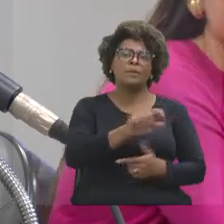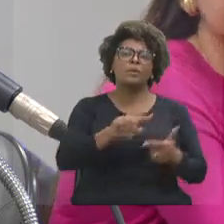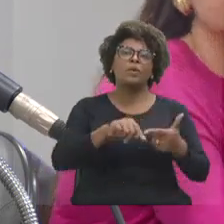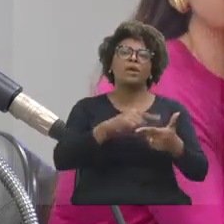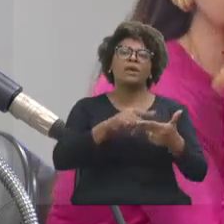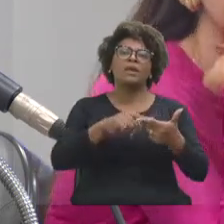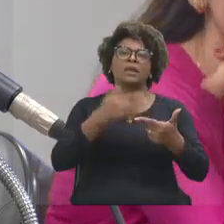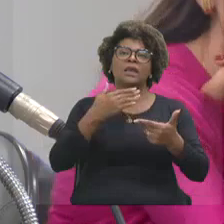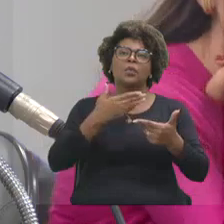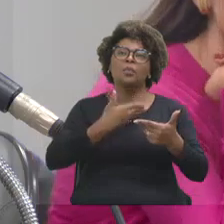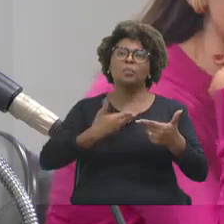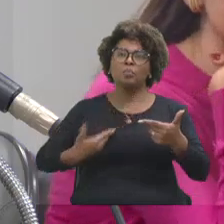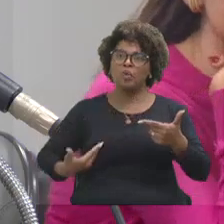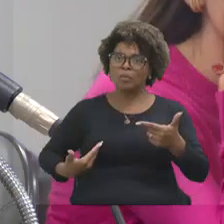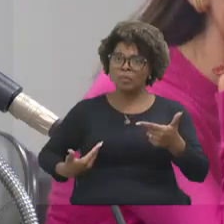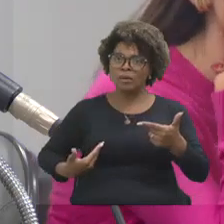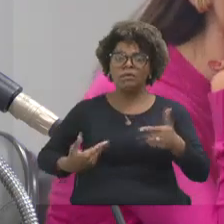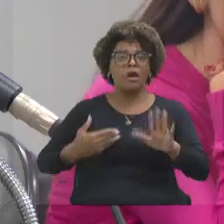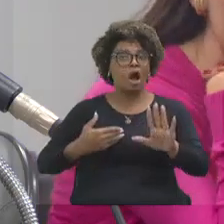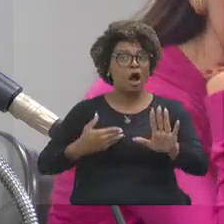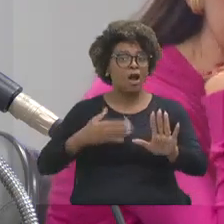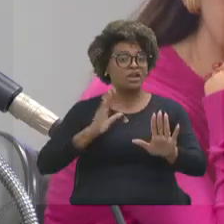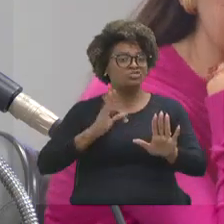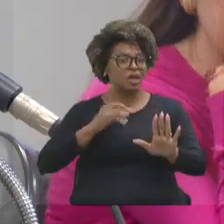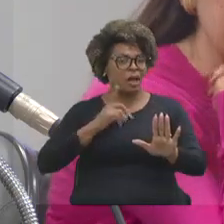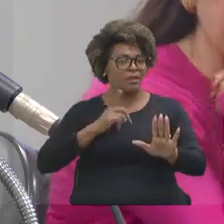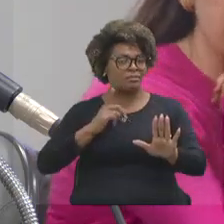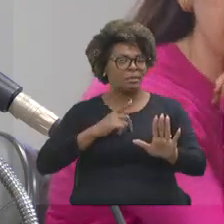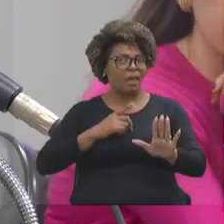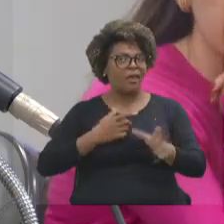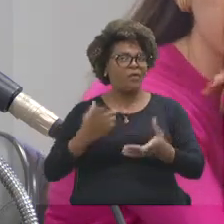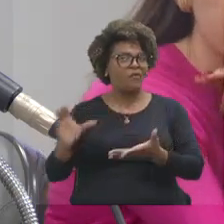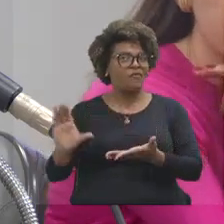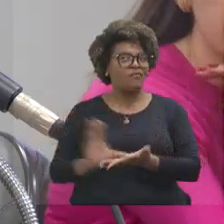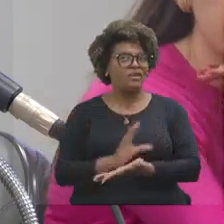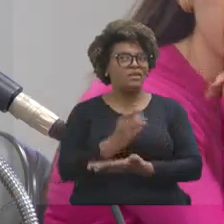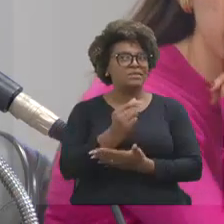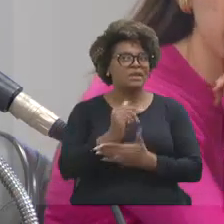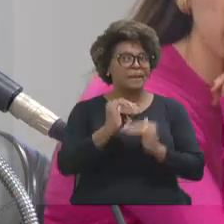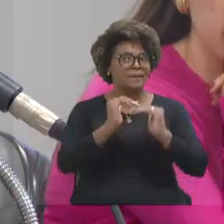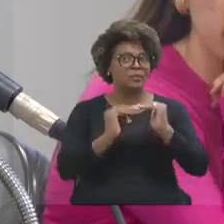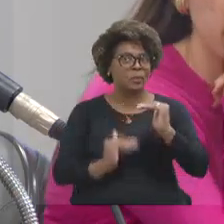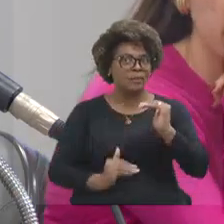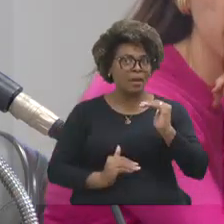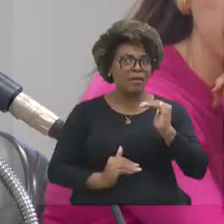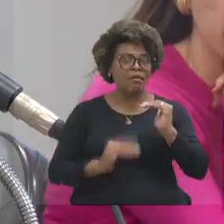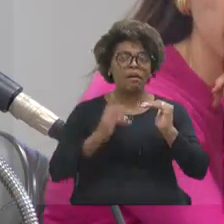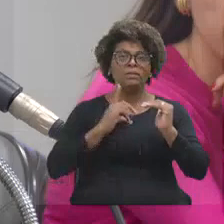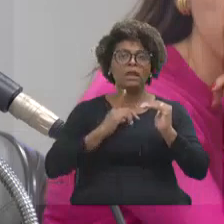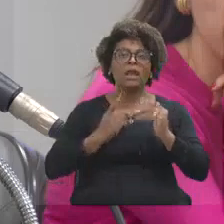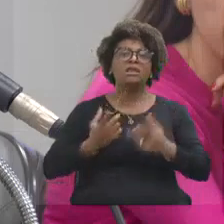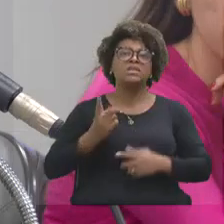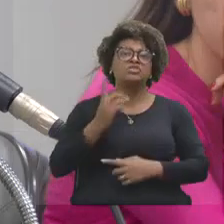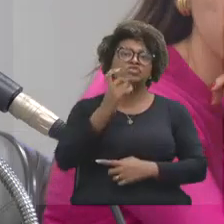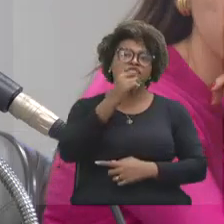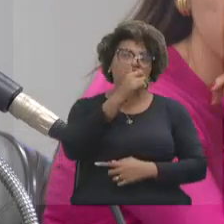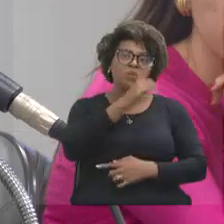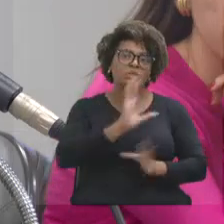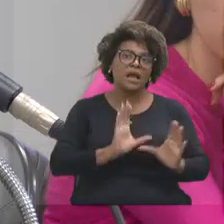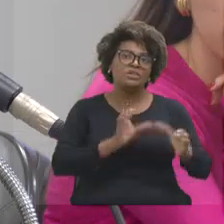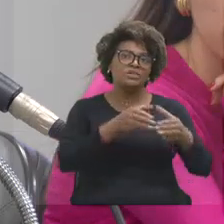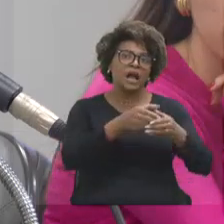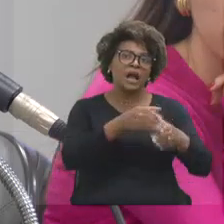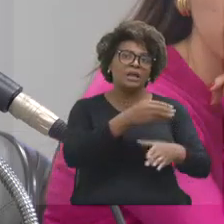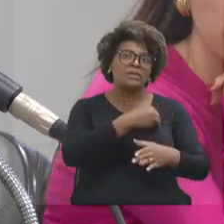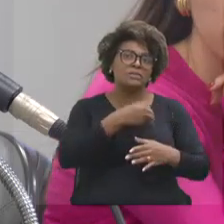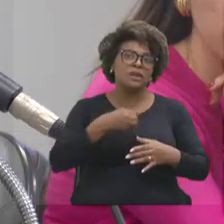já tem um subfinanciamento se já tem uma dificuldade do setor de saúde aí para o custeio de uma forma geral